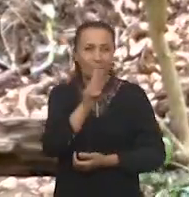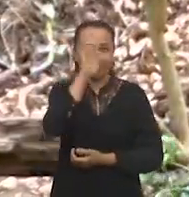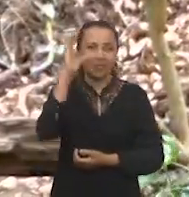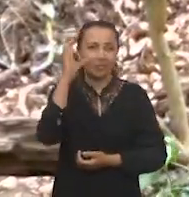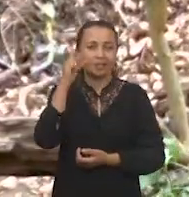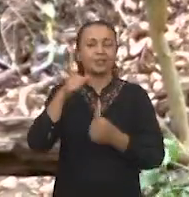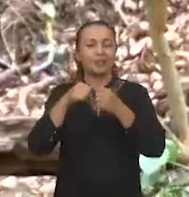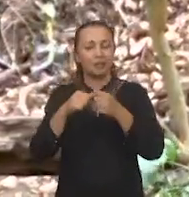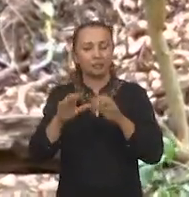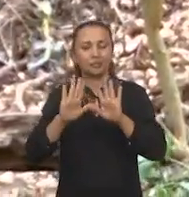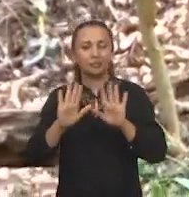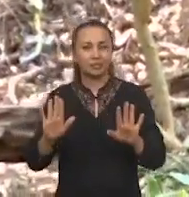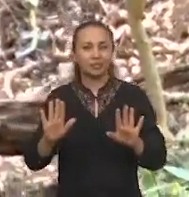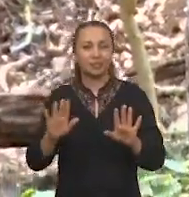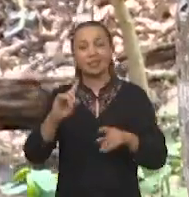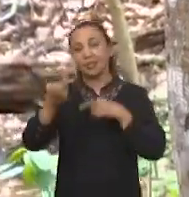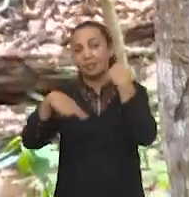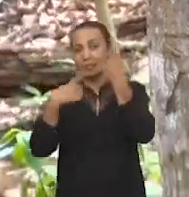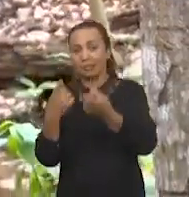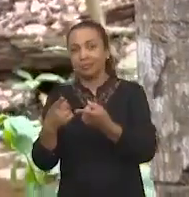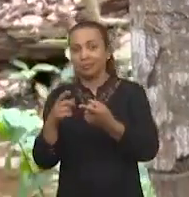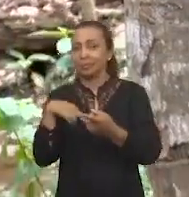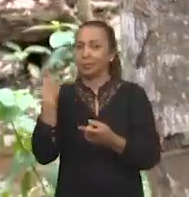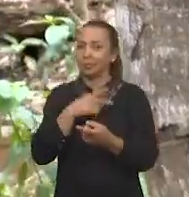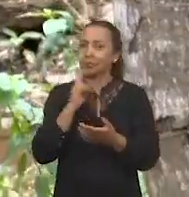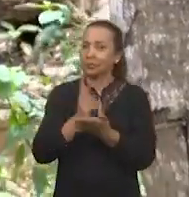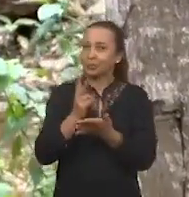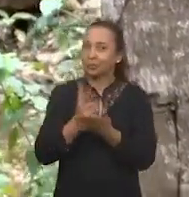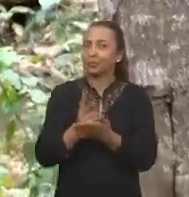Univerciência de hoje vai ficando por aqui. Na próxima edição, a gente